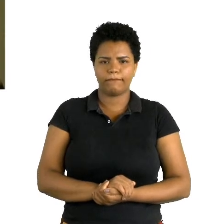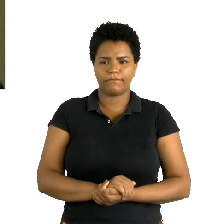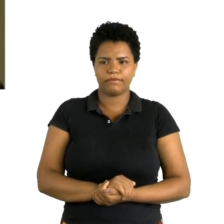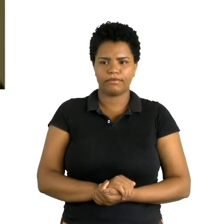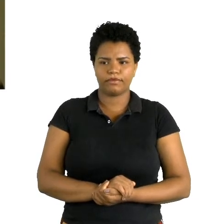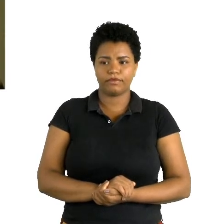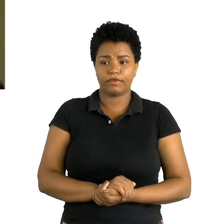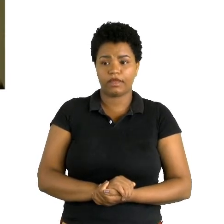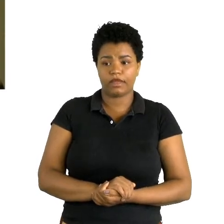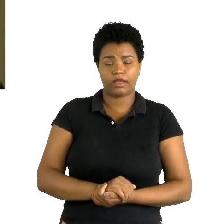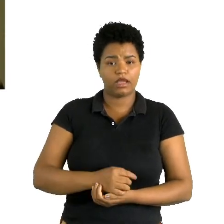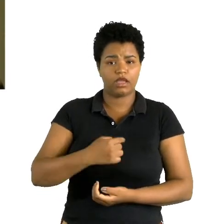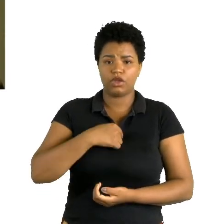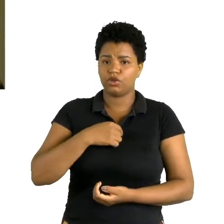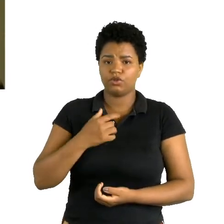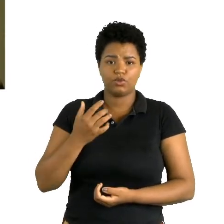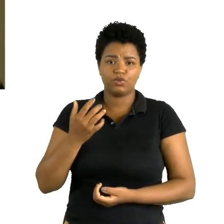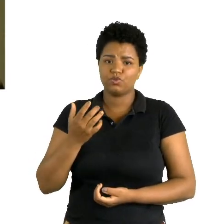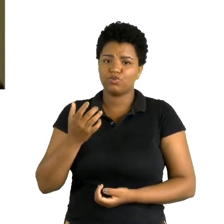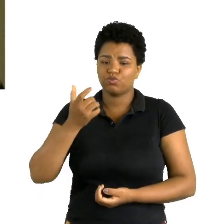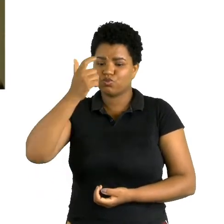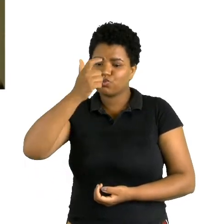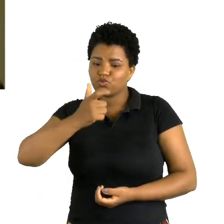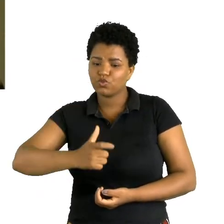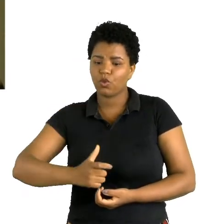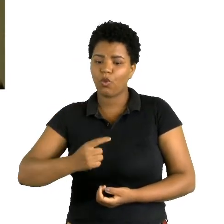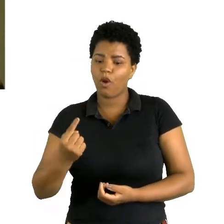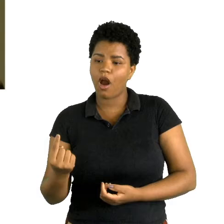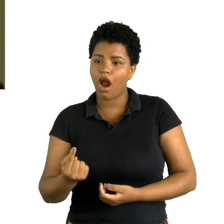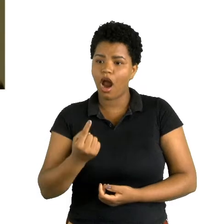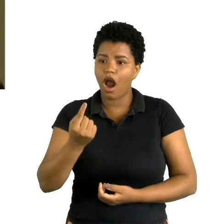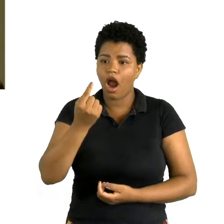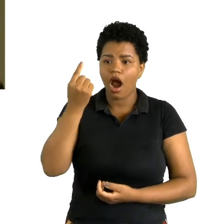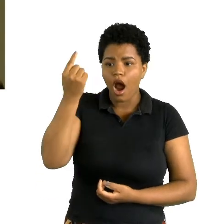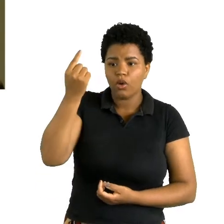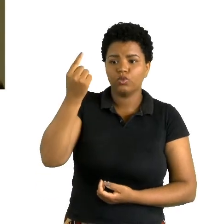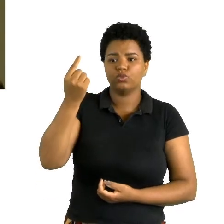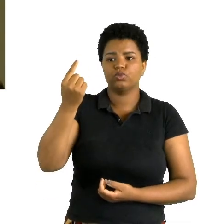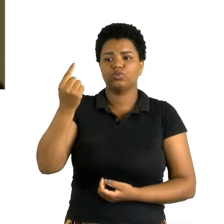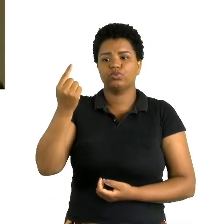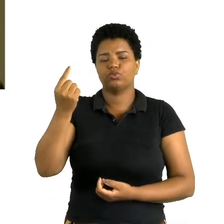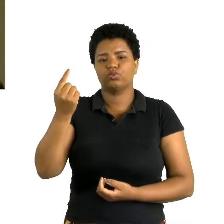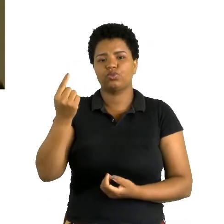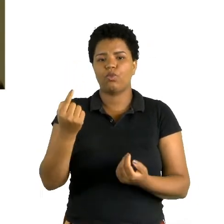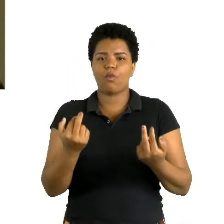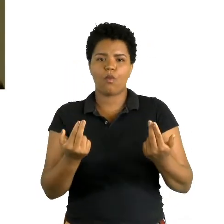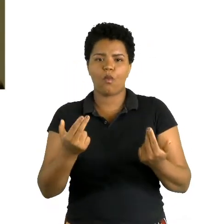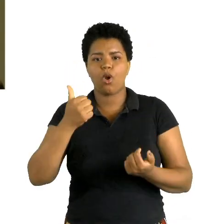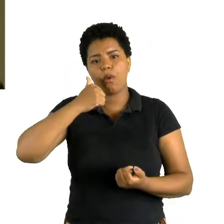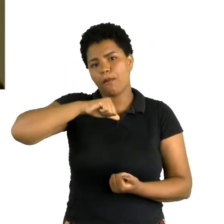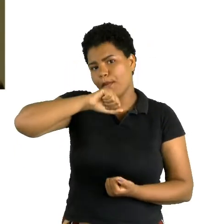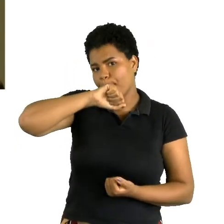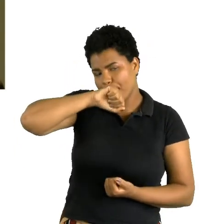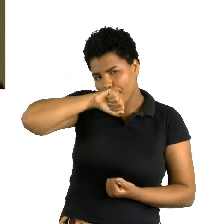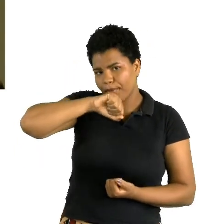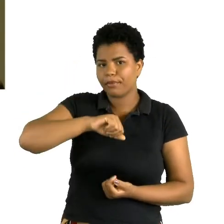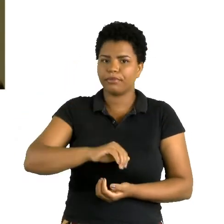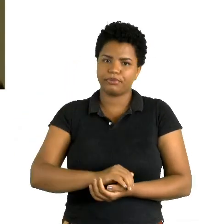my mother. Eu não sou tão alto ou tão alta quanto a minha mãe, ok?